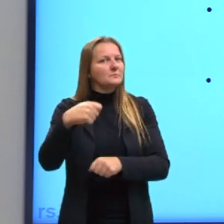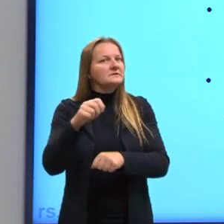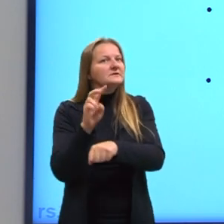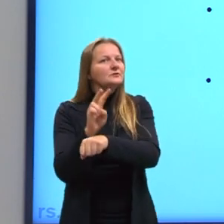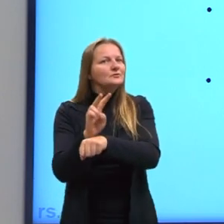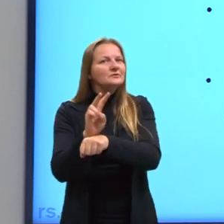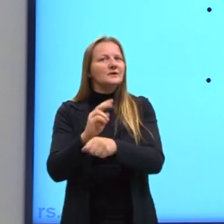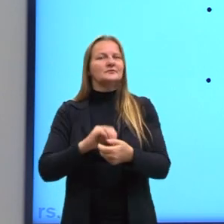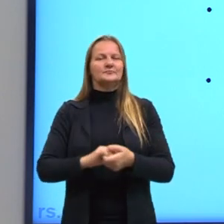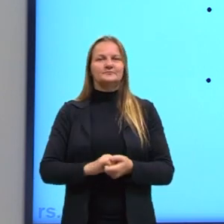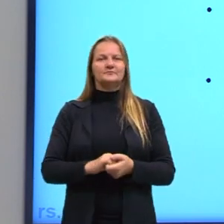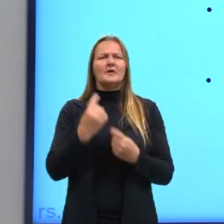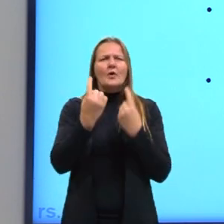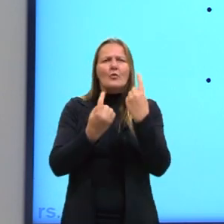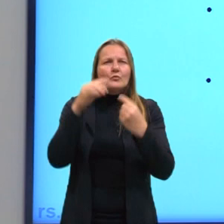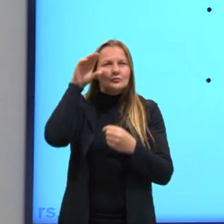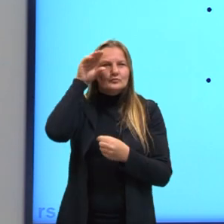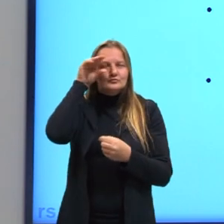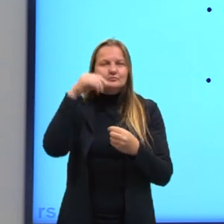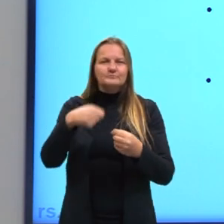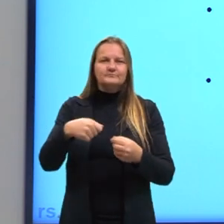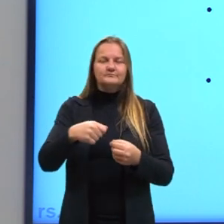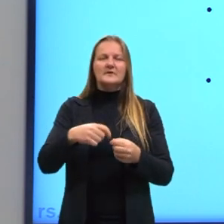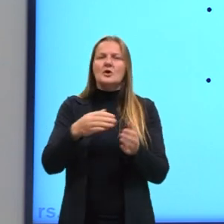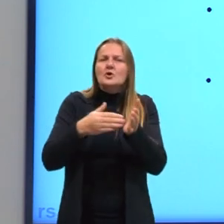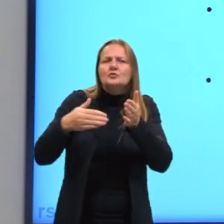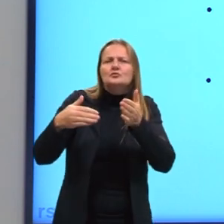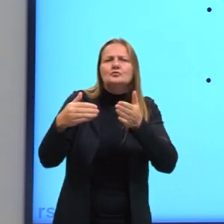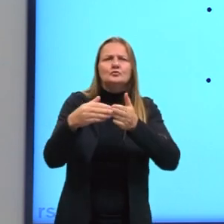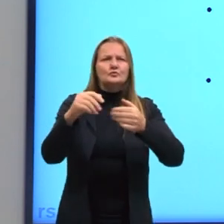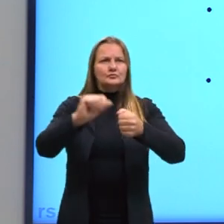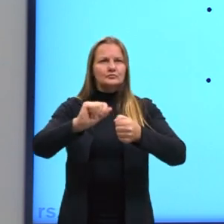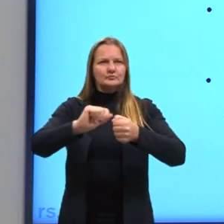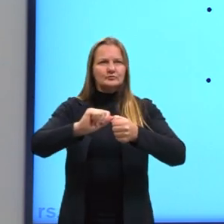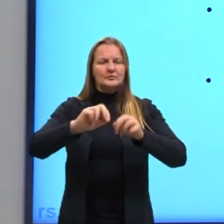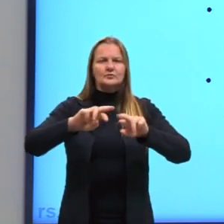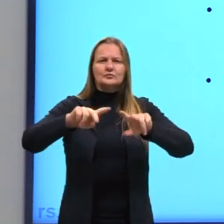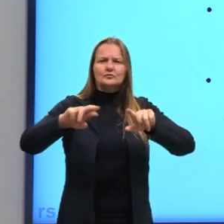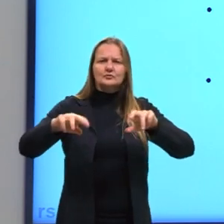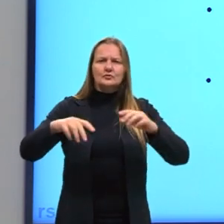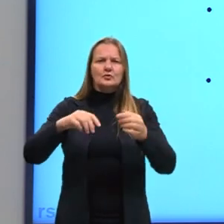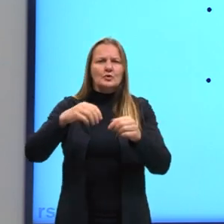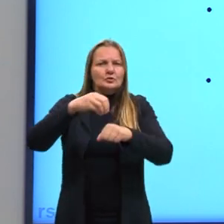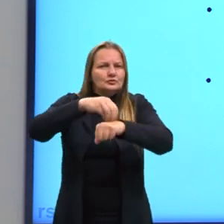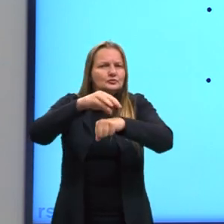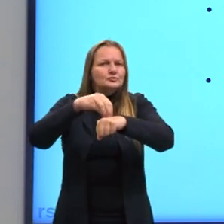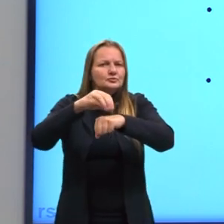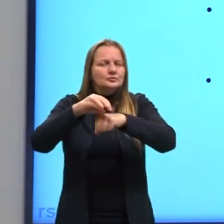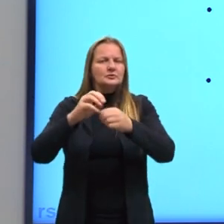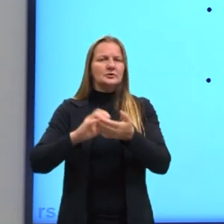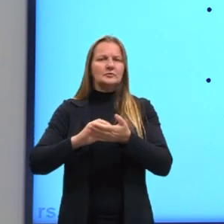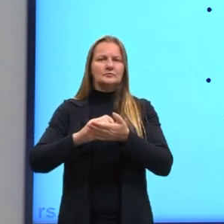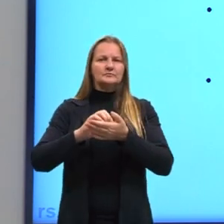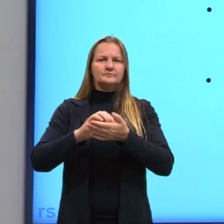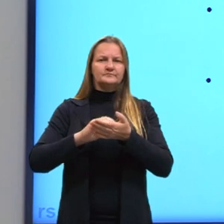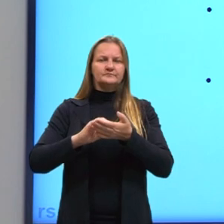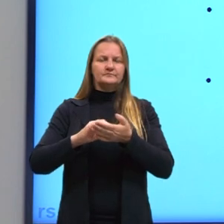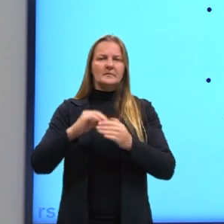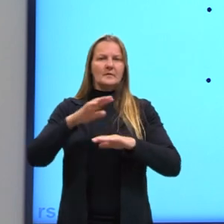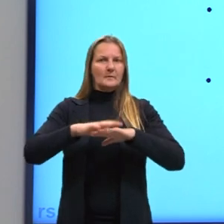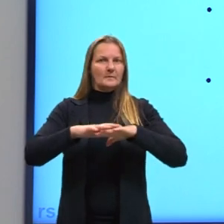alguns tópicos como tudo que eu fizer todo uma sente matemático toda a evolução matemática que eu